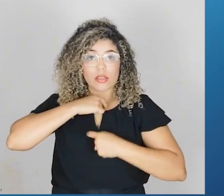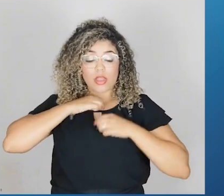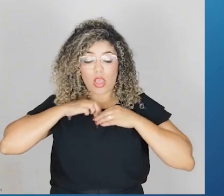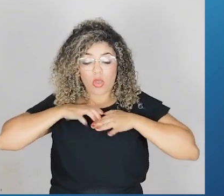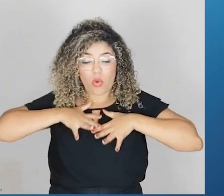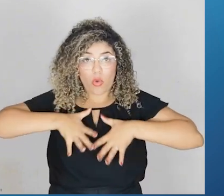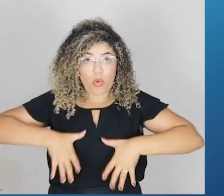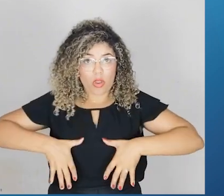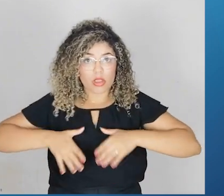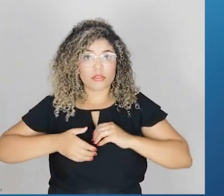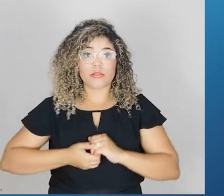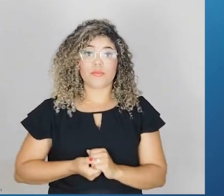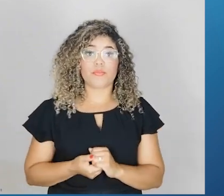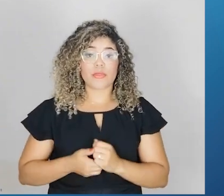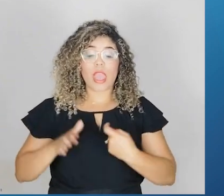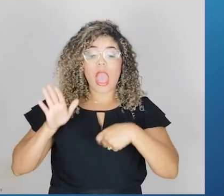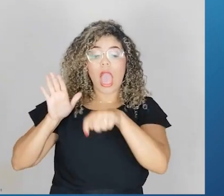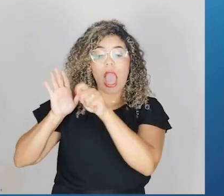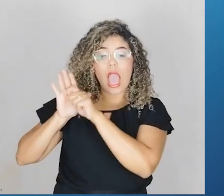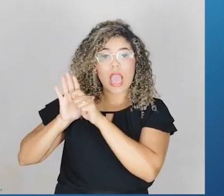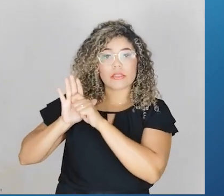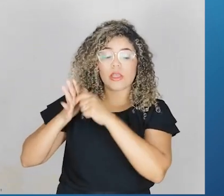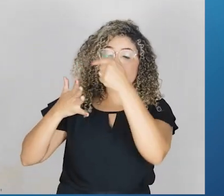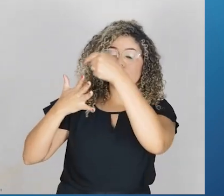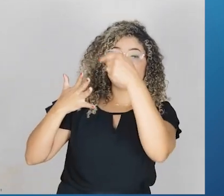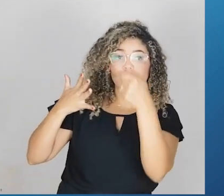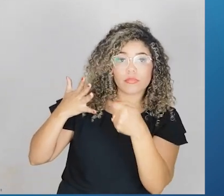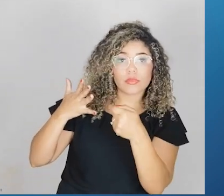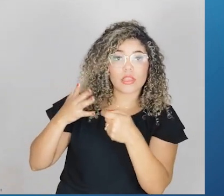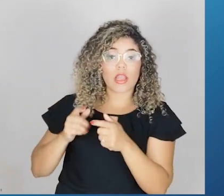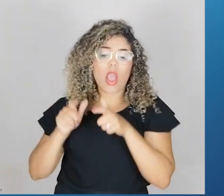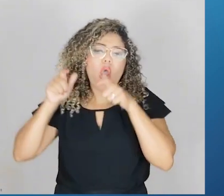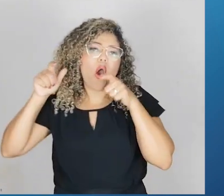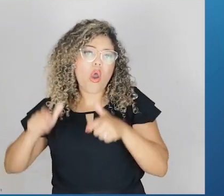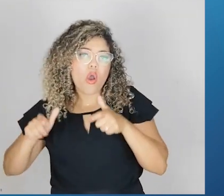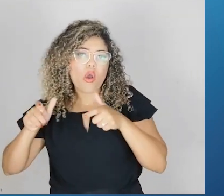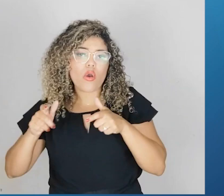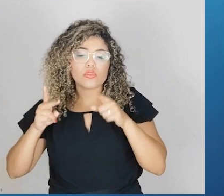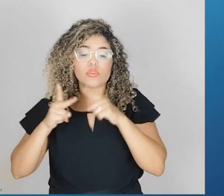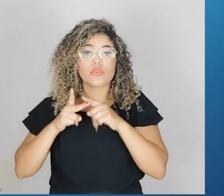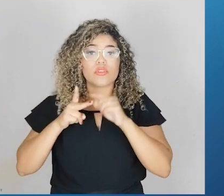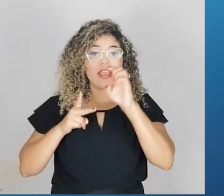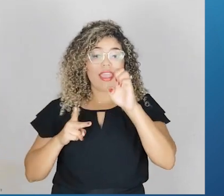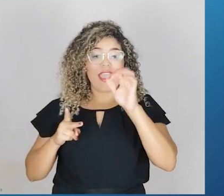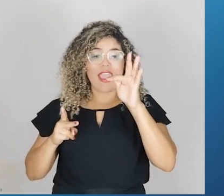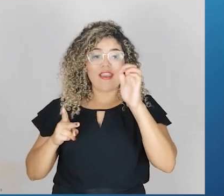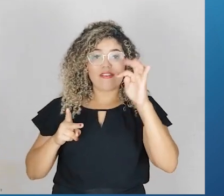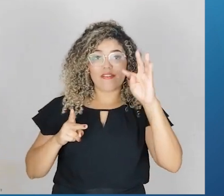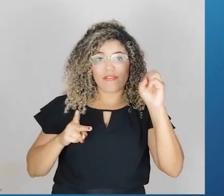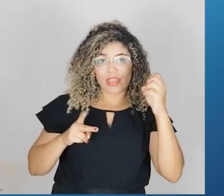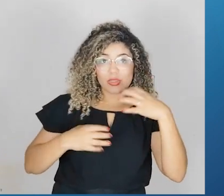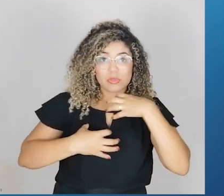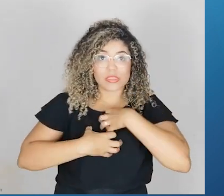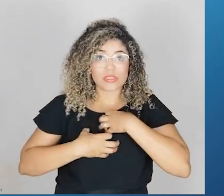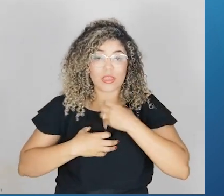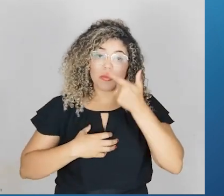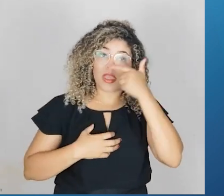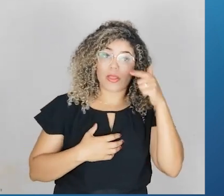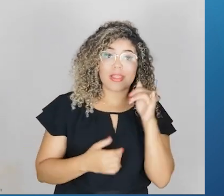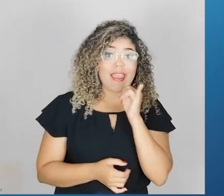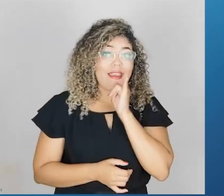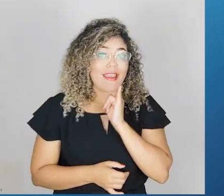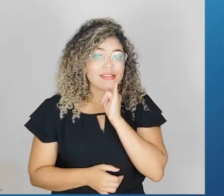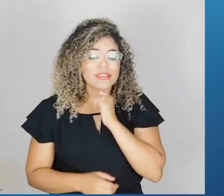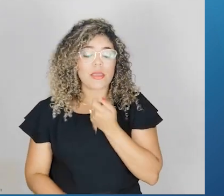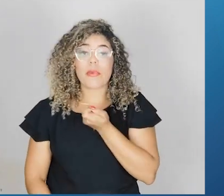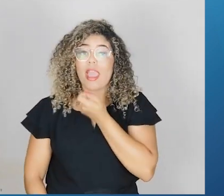organismo. As drogas podem ser classificadas quanto à origem, quanto aos seus efeitos, entre outros. Medicamentos, por